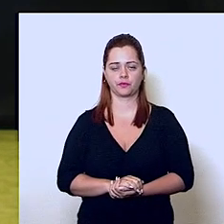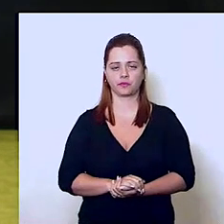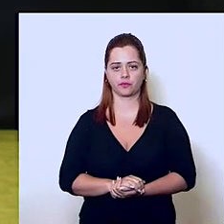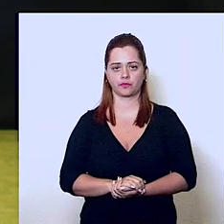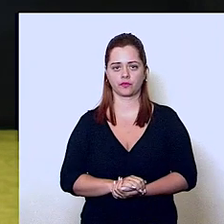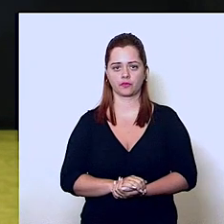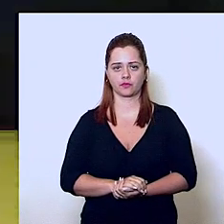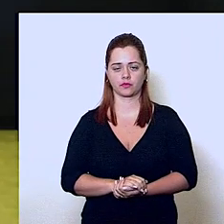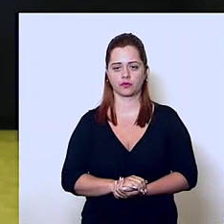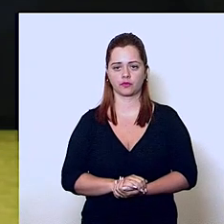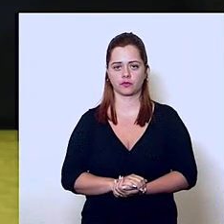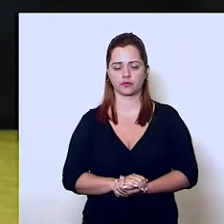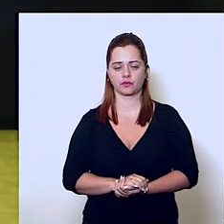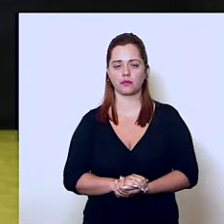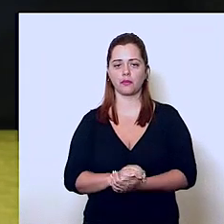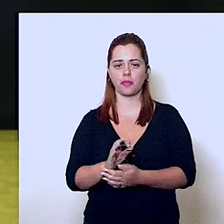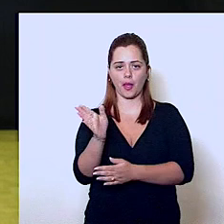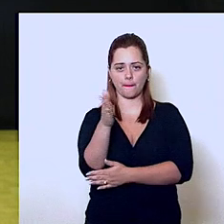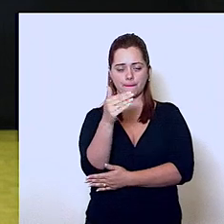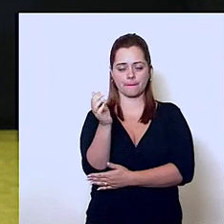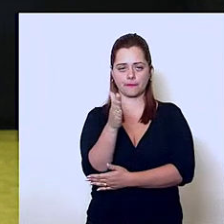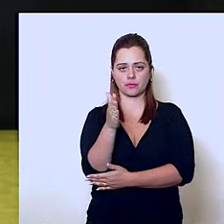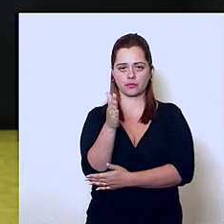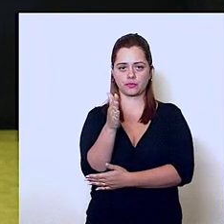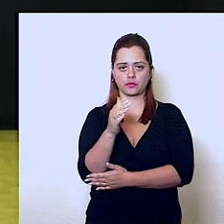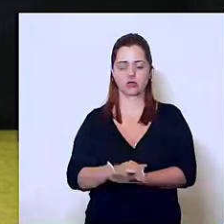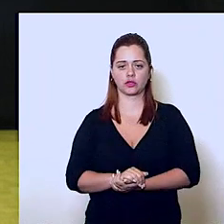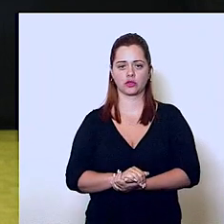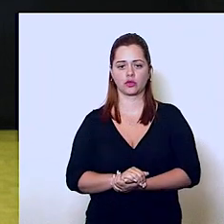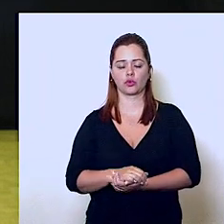Senhor embaixador, nosso chanceler,